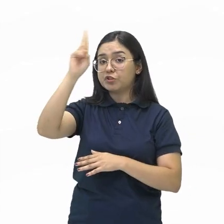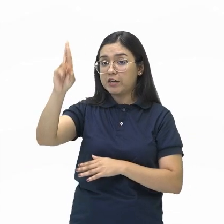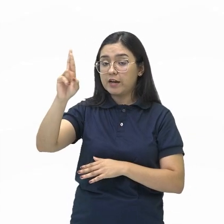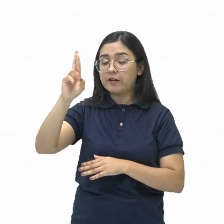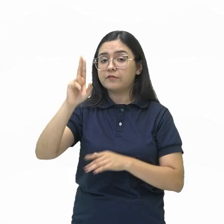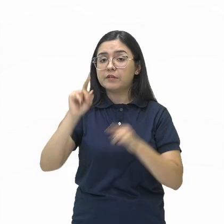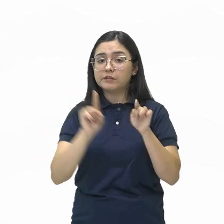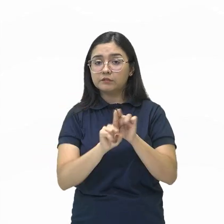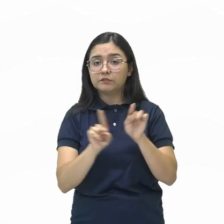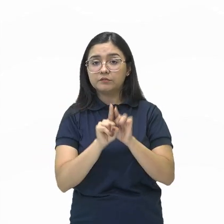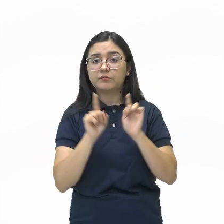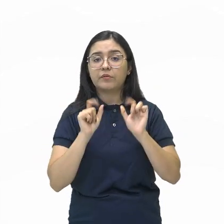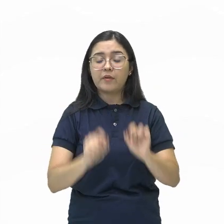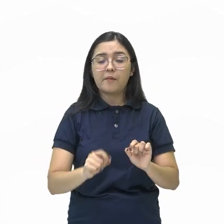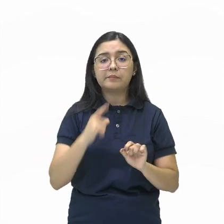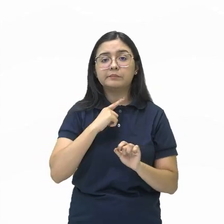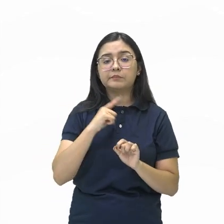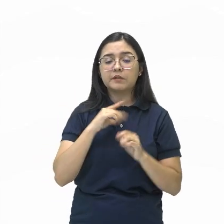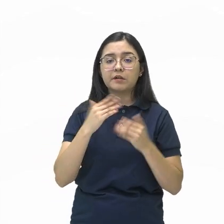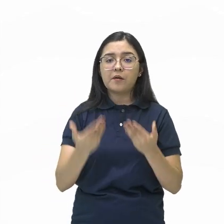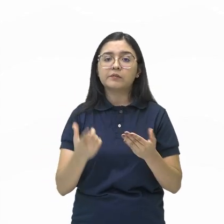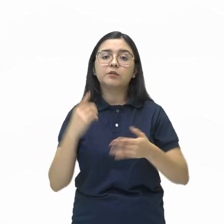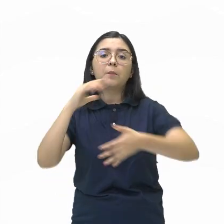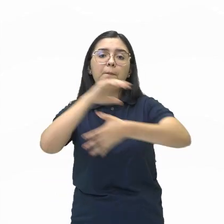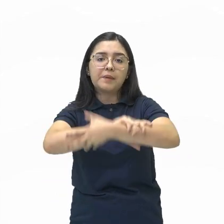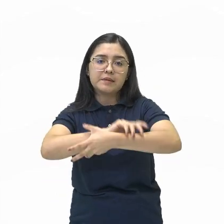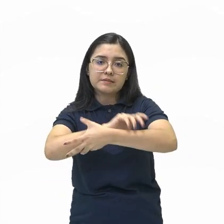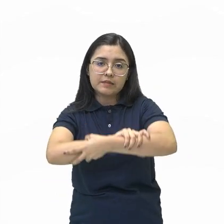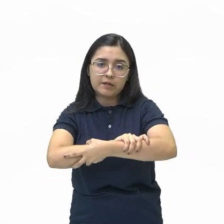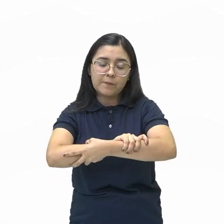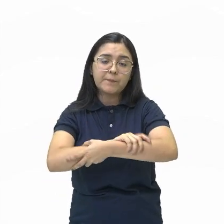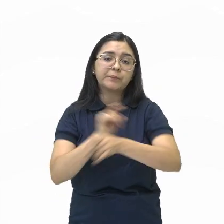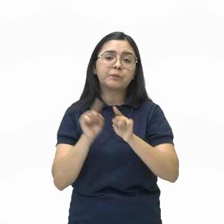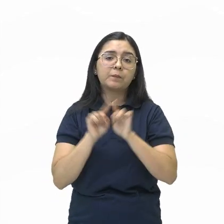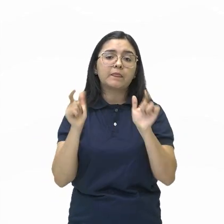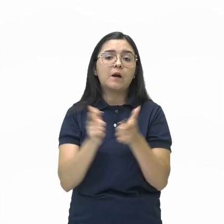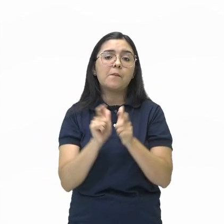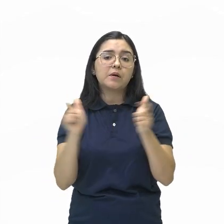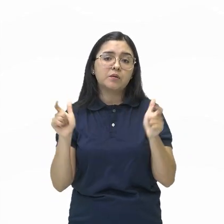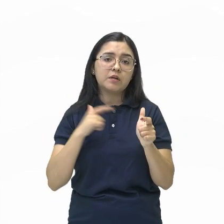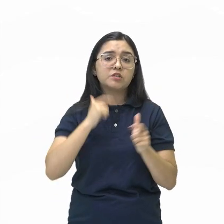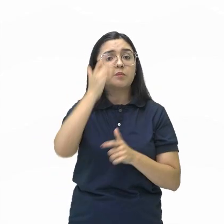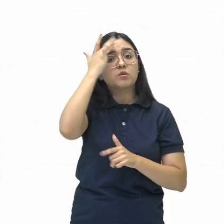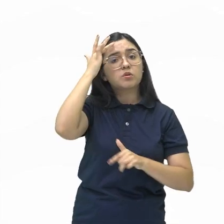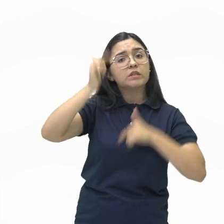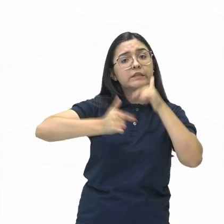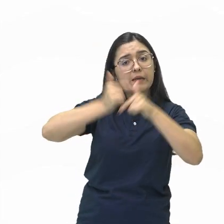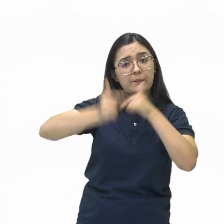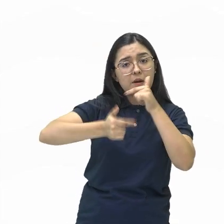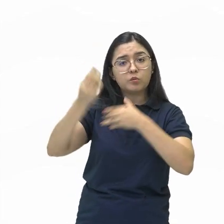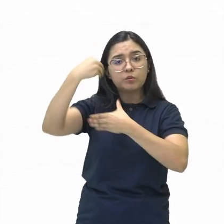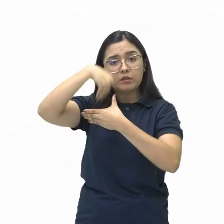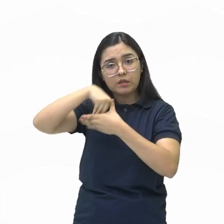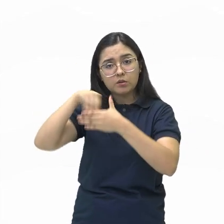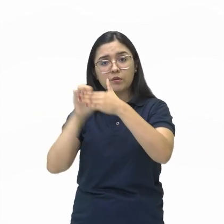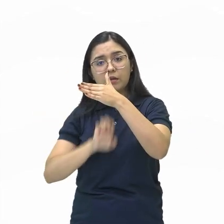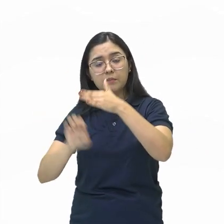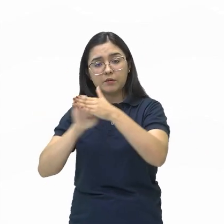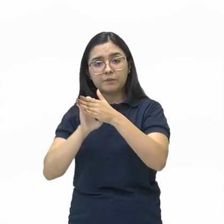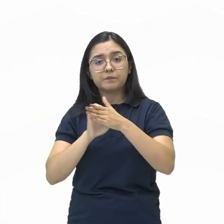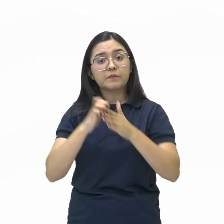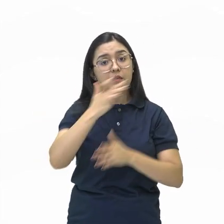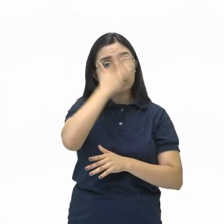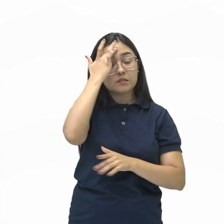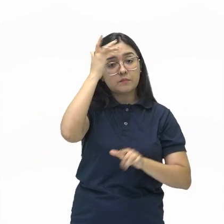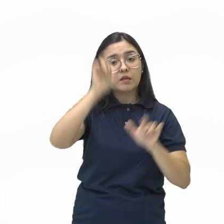você tem os sócios de uma empresa, mas a maioria que está ali são os trabalhadores. E esses